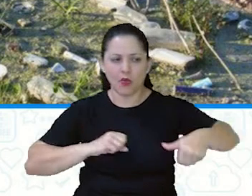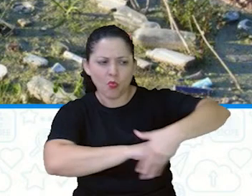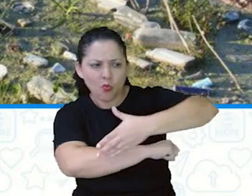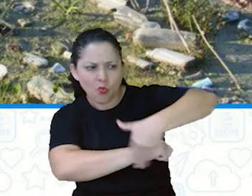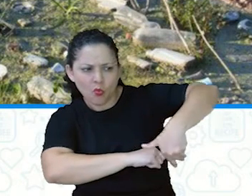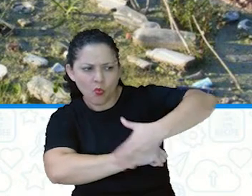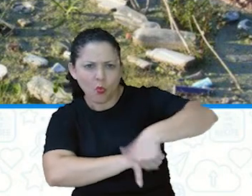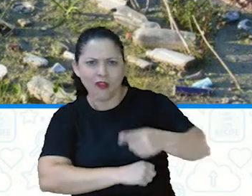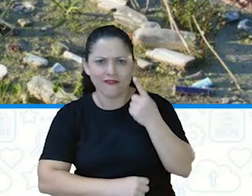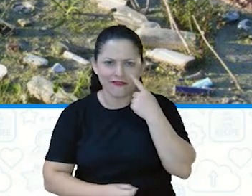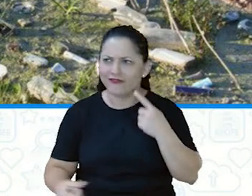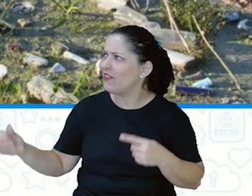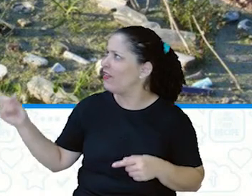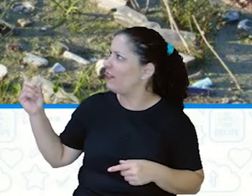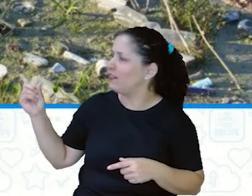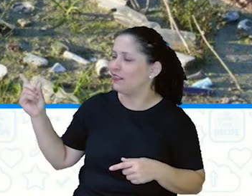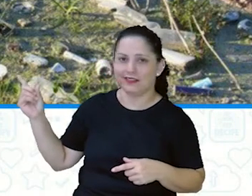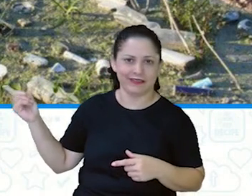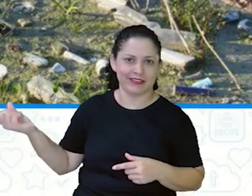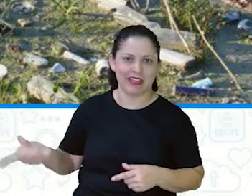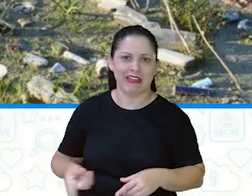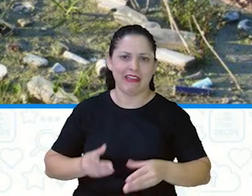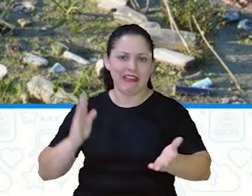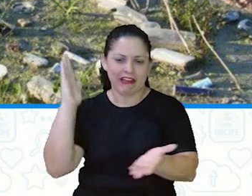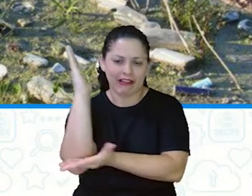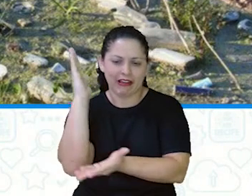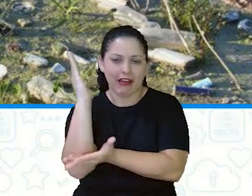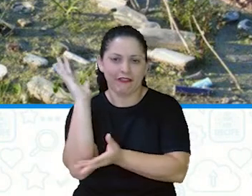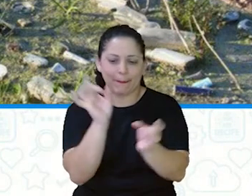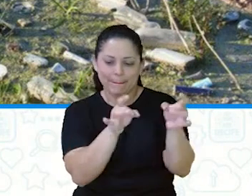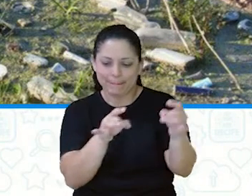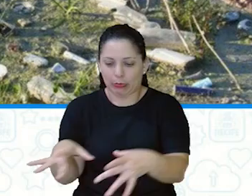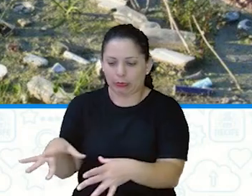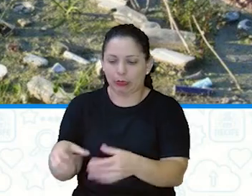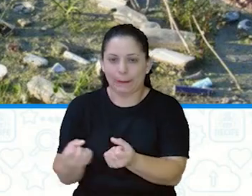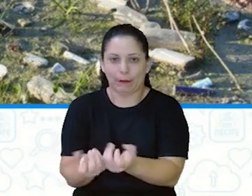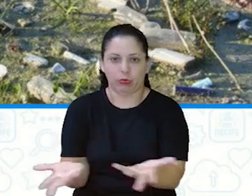imagens como essa, garrafas de vidro, garrafas de plástico, abandonadas assim?